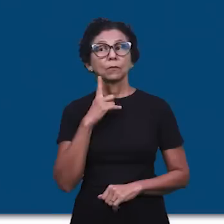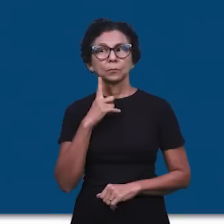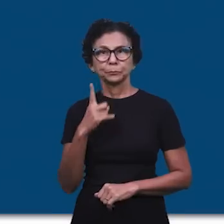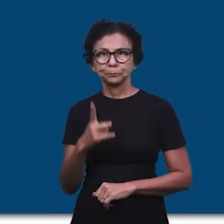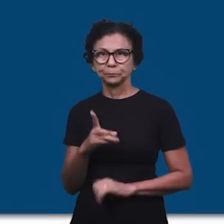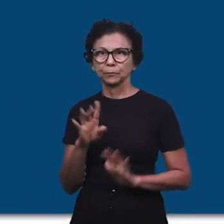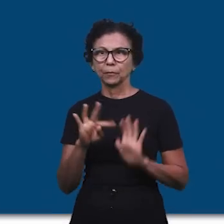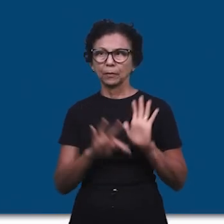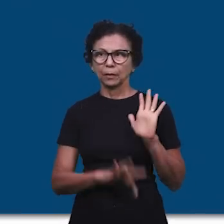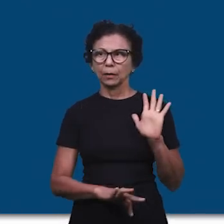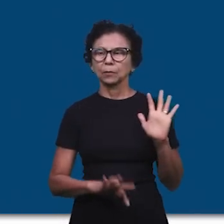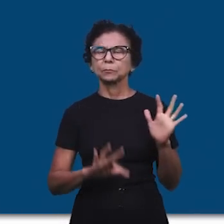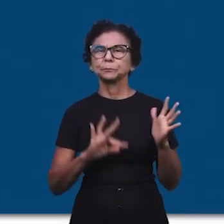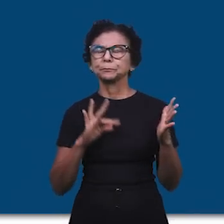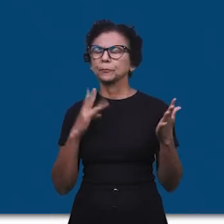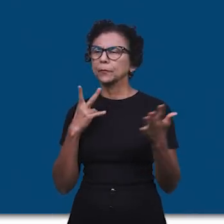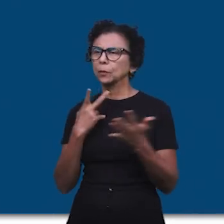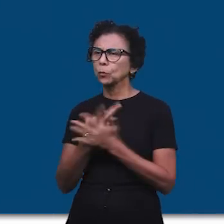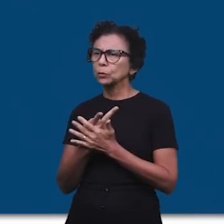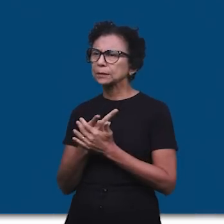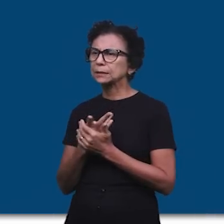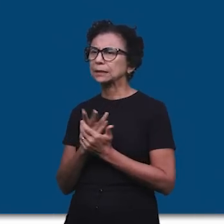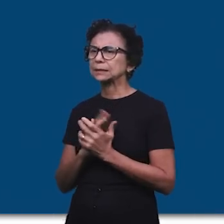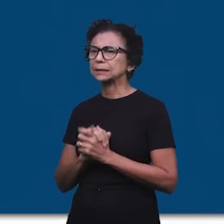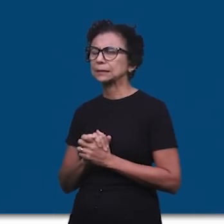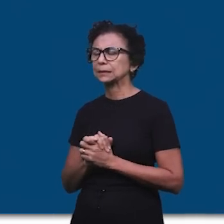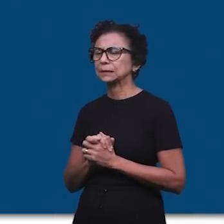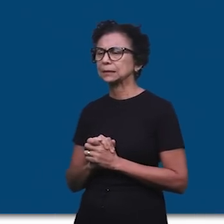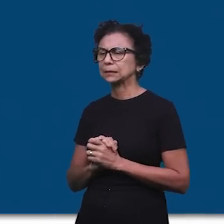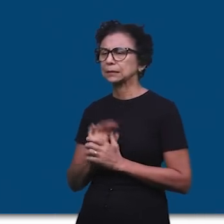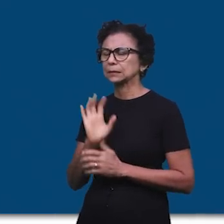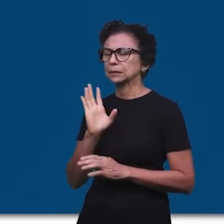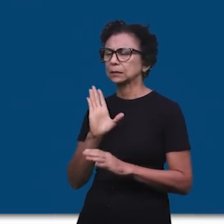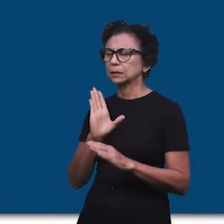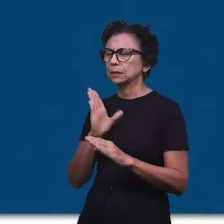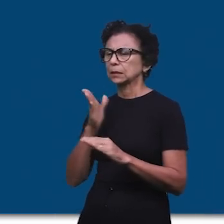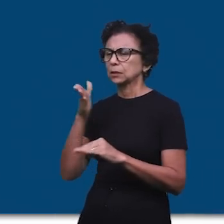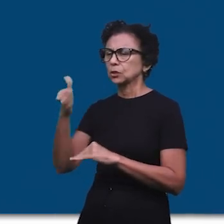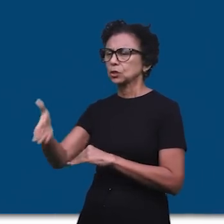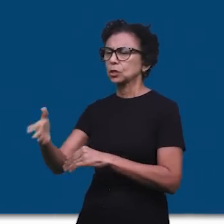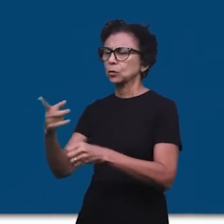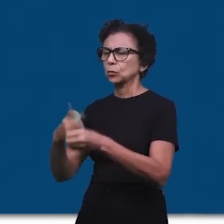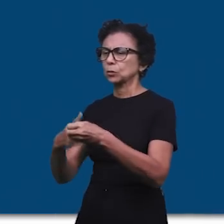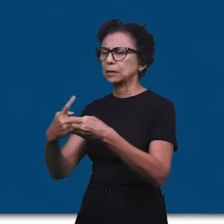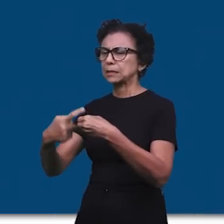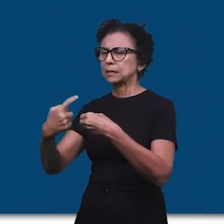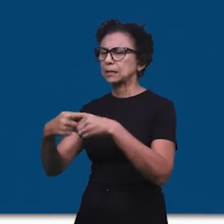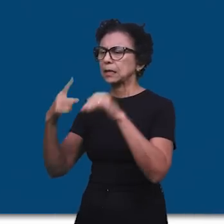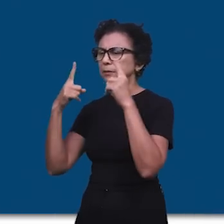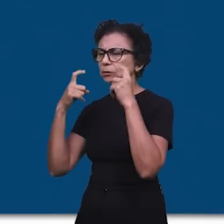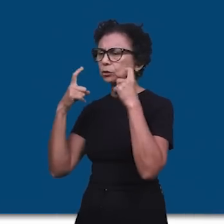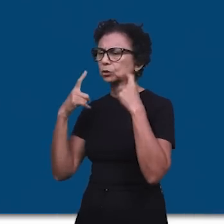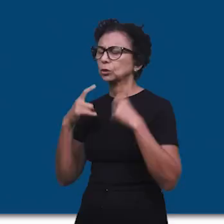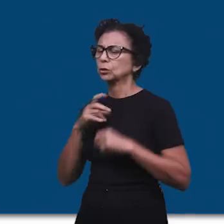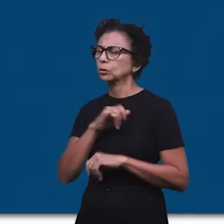assim: E quando ia chegando, vendo a cidade, chorou sobre ela,